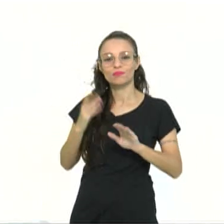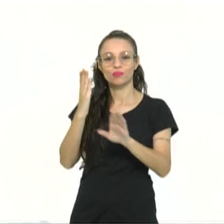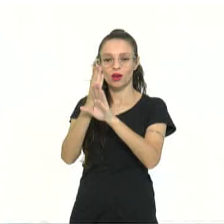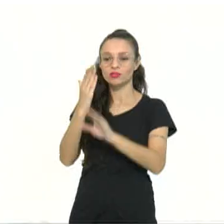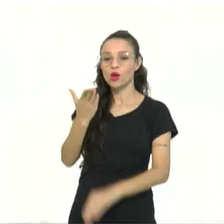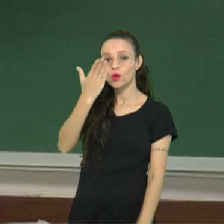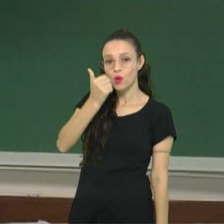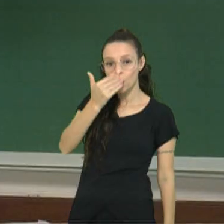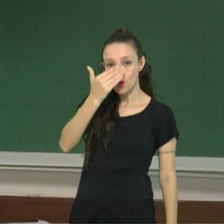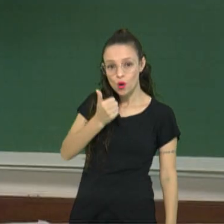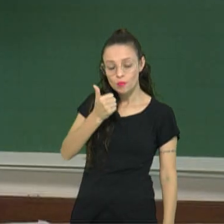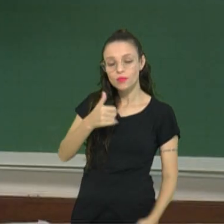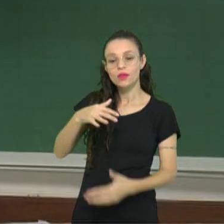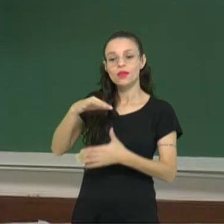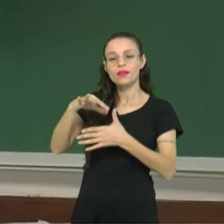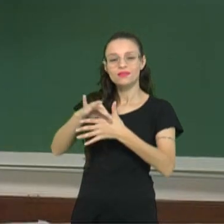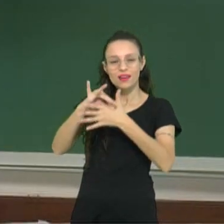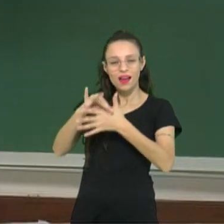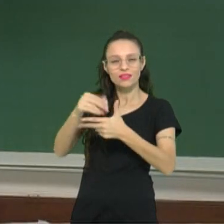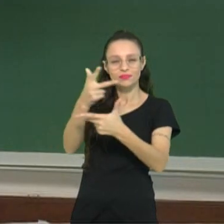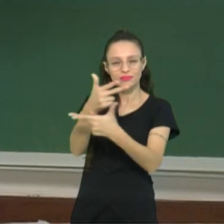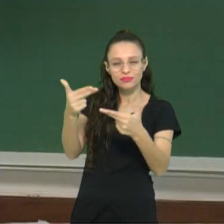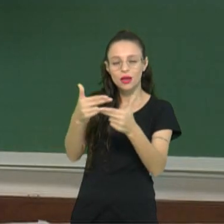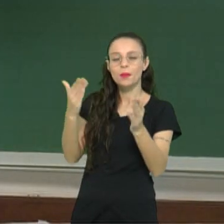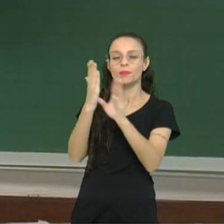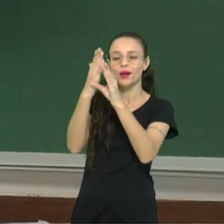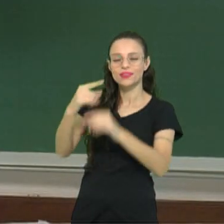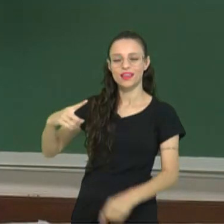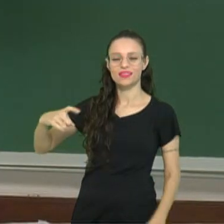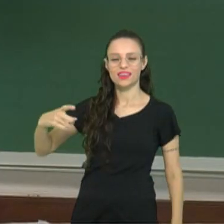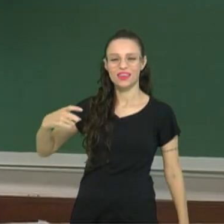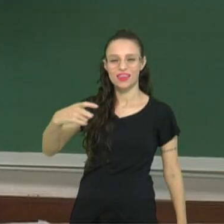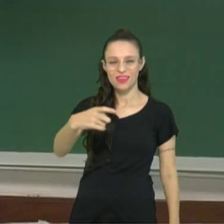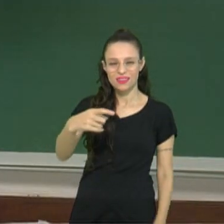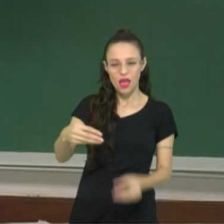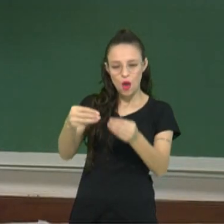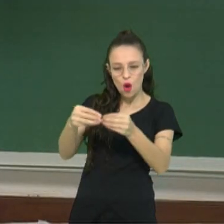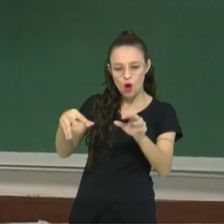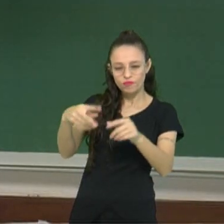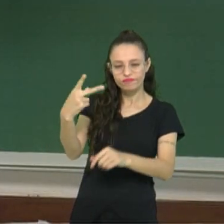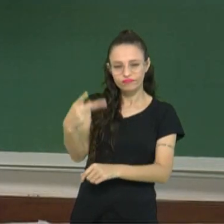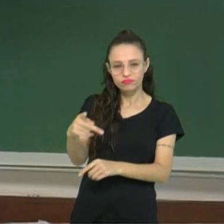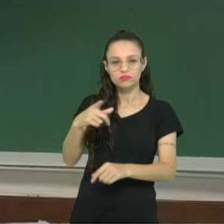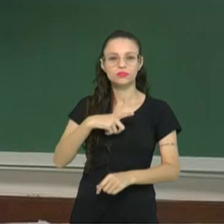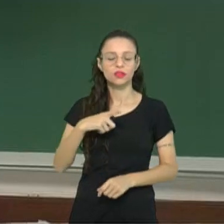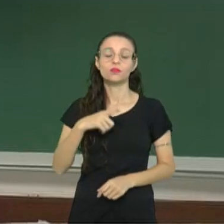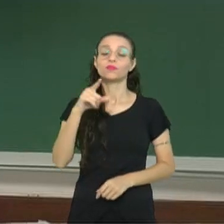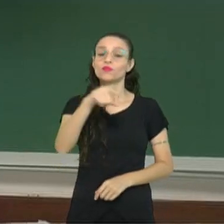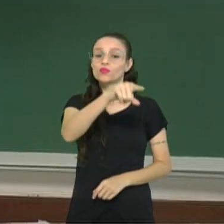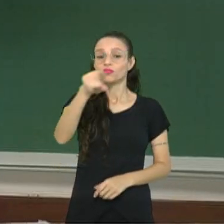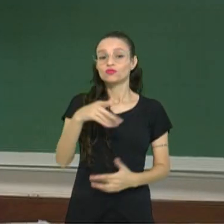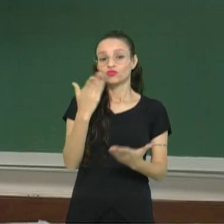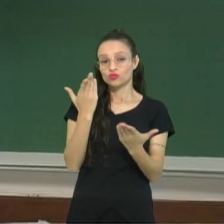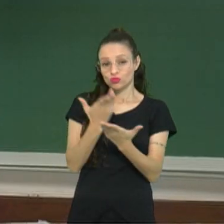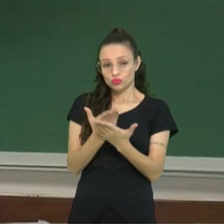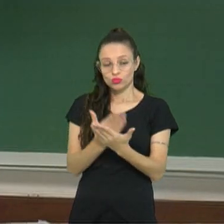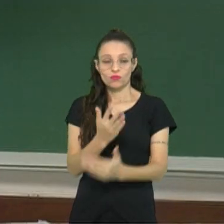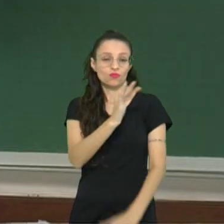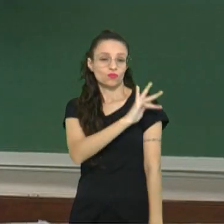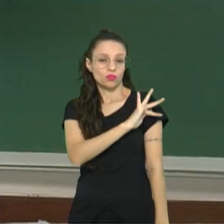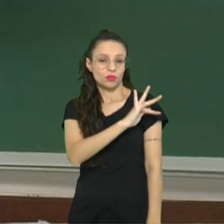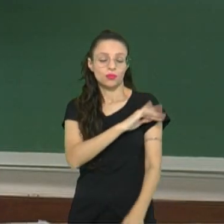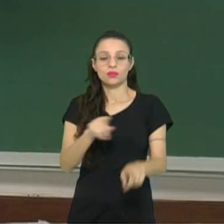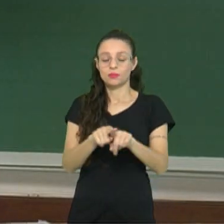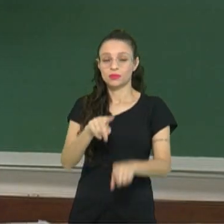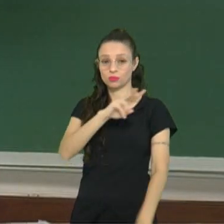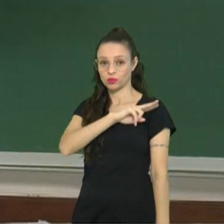contaminados com ovo da tênia. Existe aquela relação que a gente já estudou lá no ensino fundamental, ano que vem, na segunda série, vocês vão